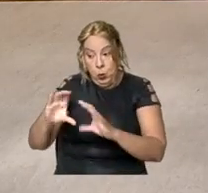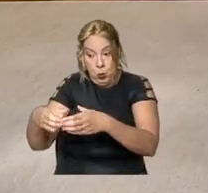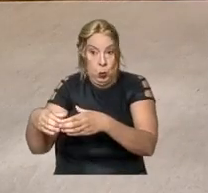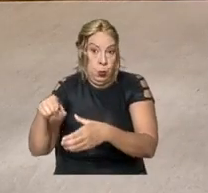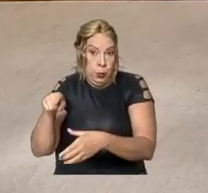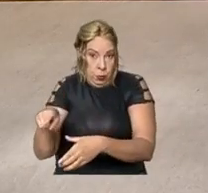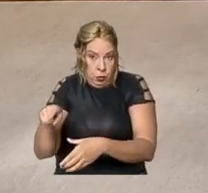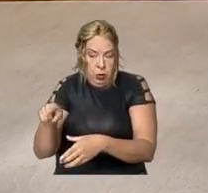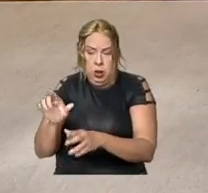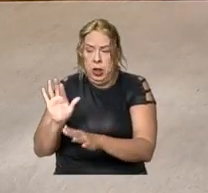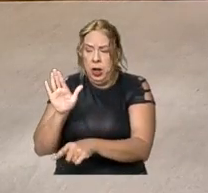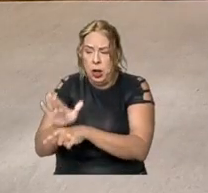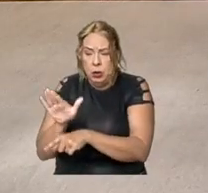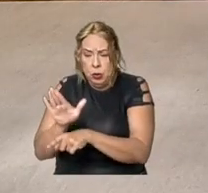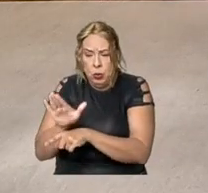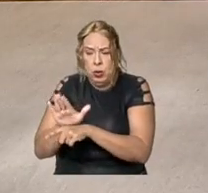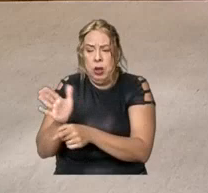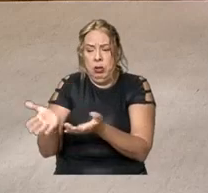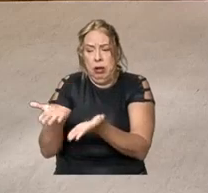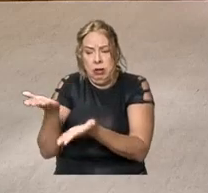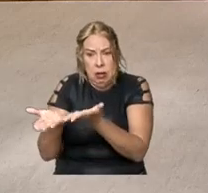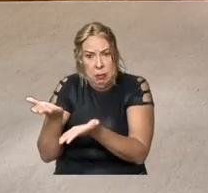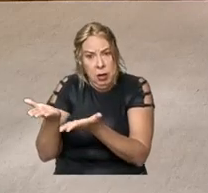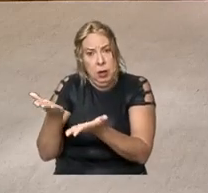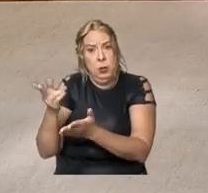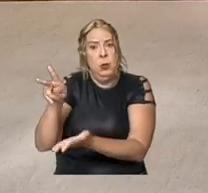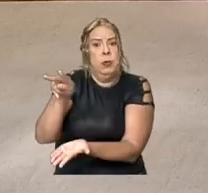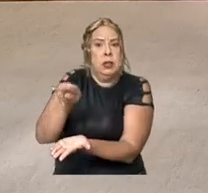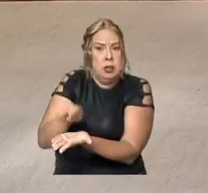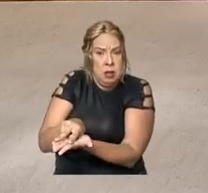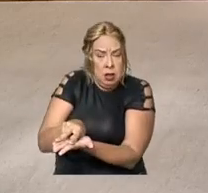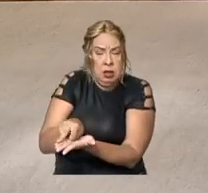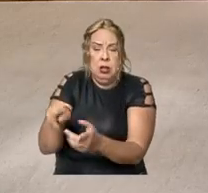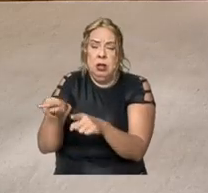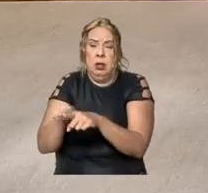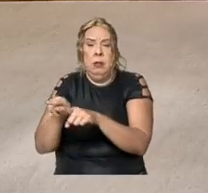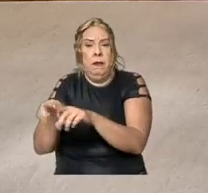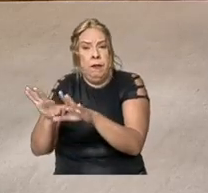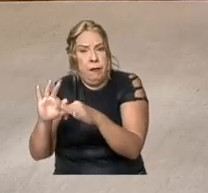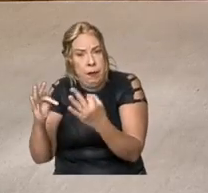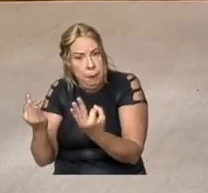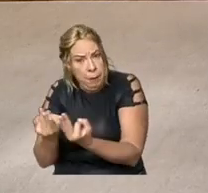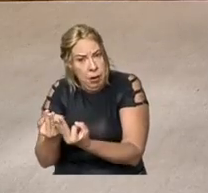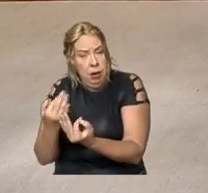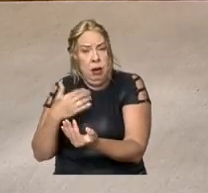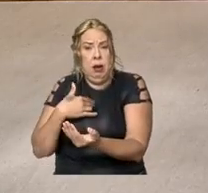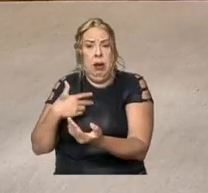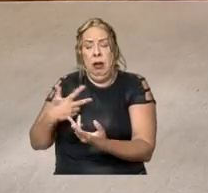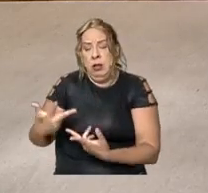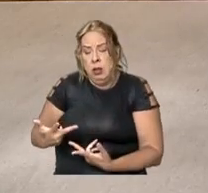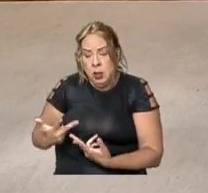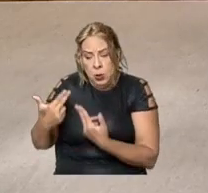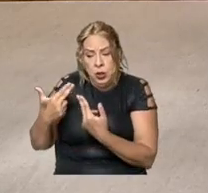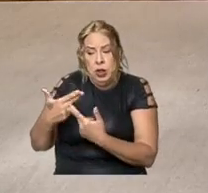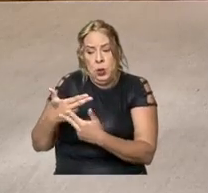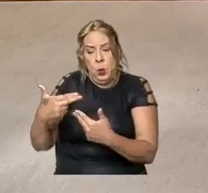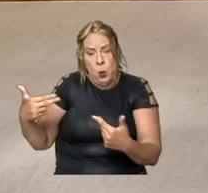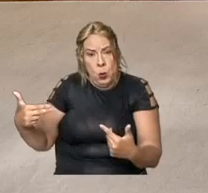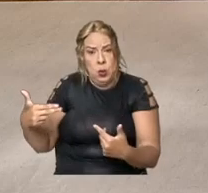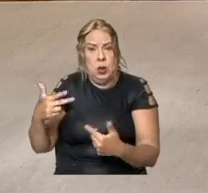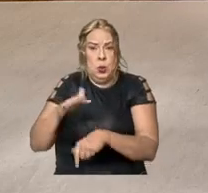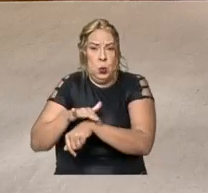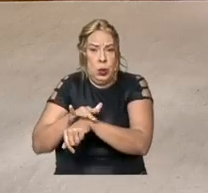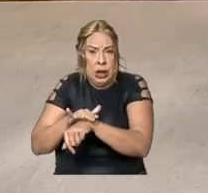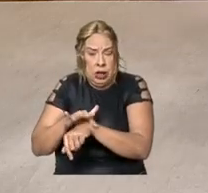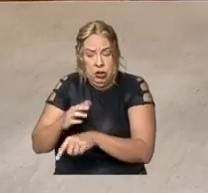né? Principalmente no tratamento, no acompanhamento e no pós, né? Também de crianças e adolescentes com câncer. Sem